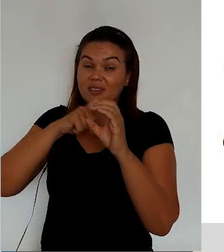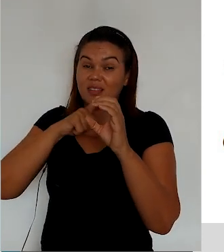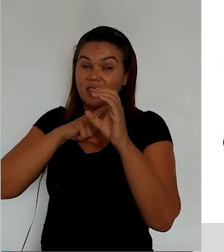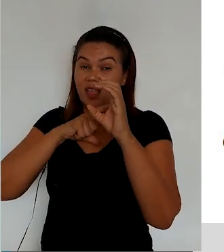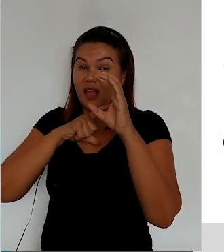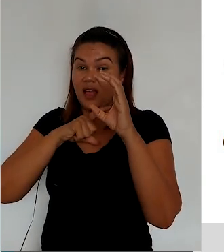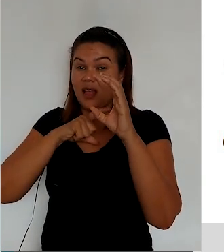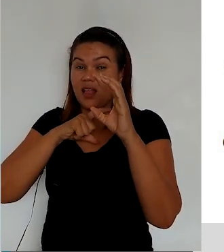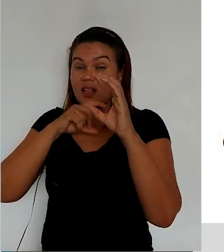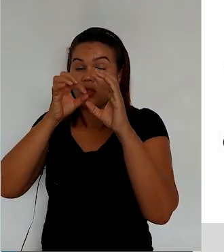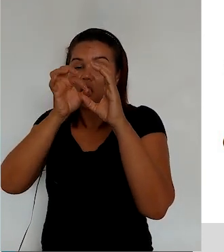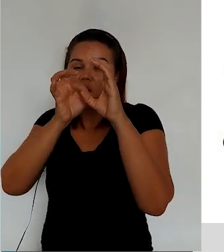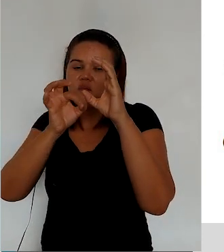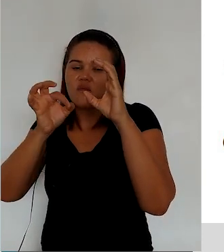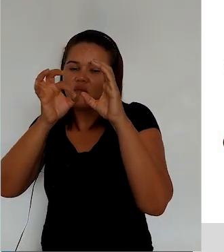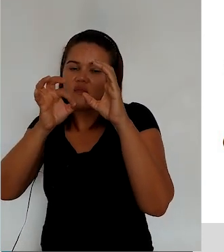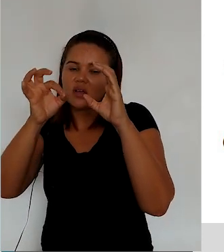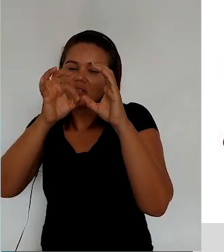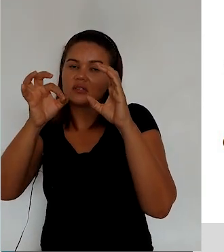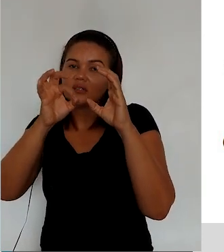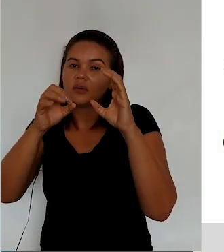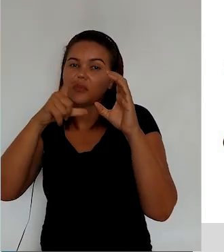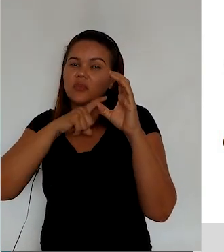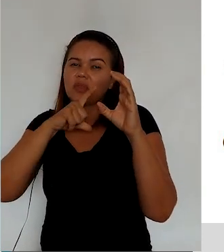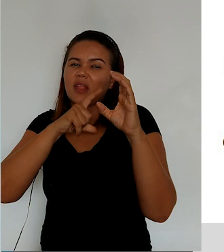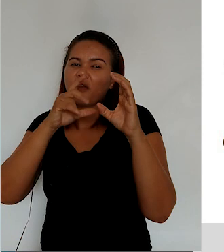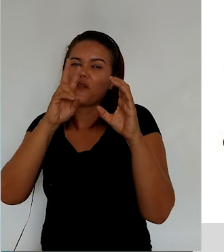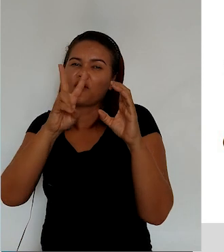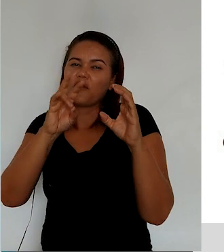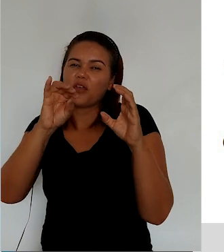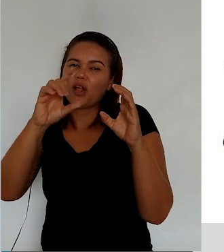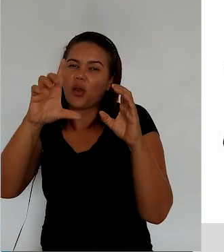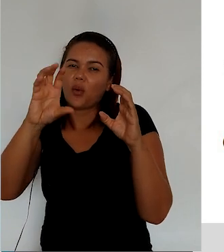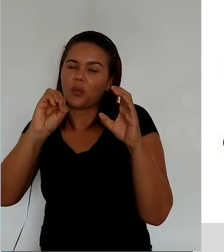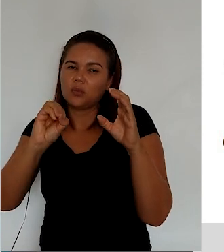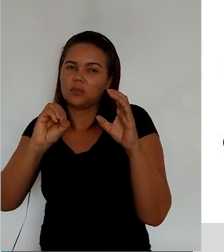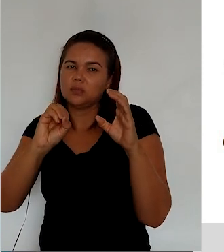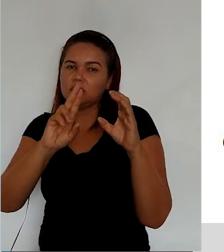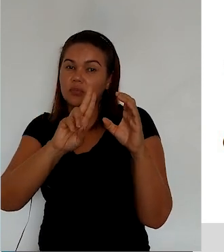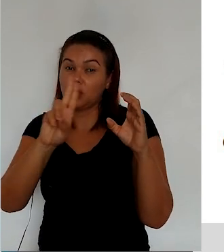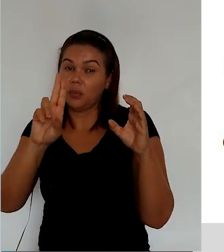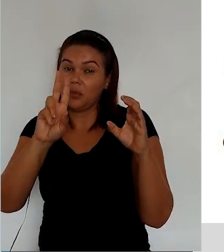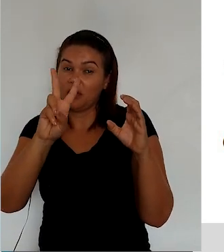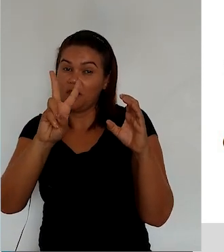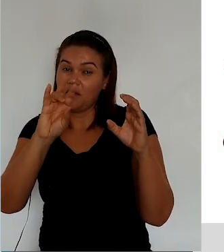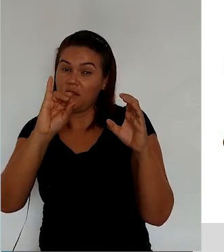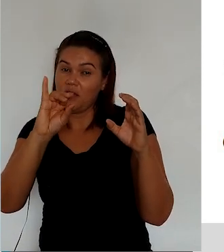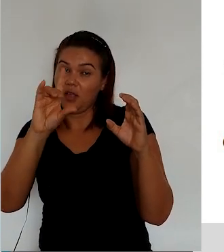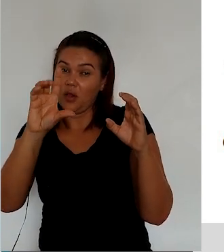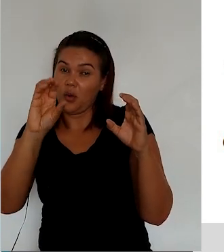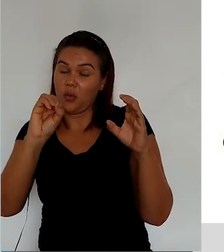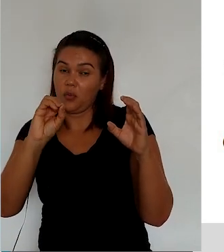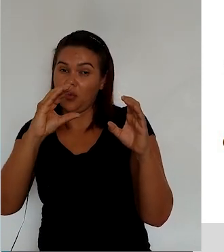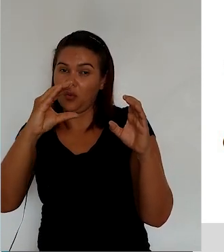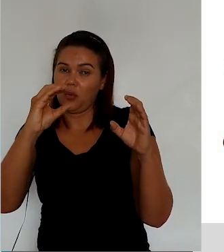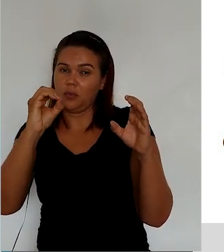ventrículo como um vilo, denominado de vilo coroide.